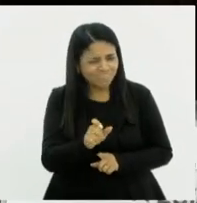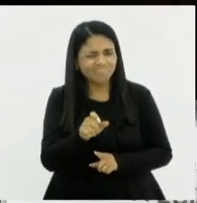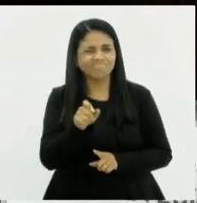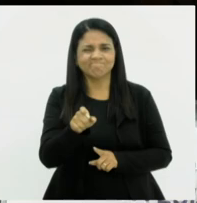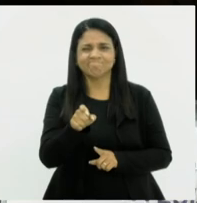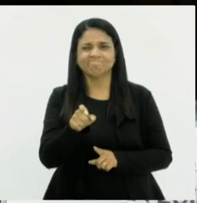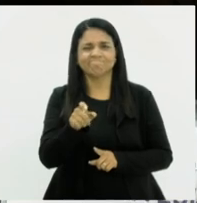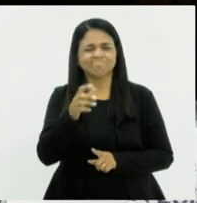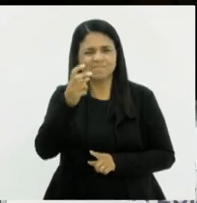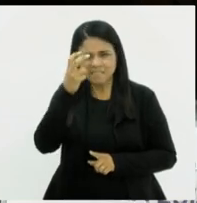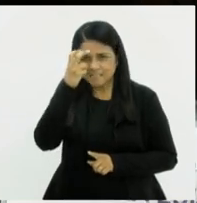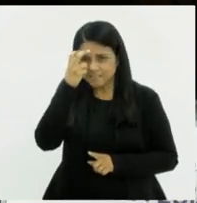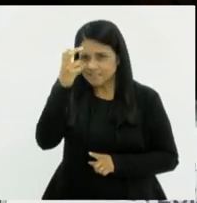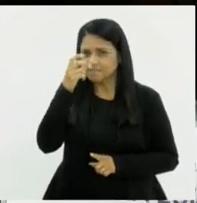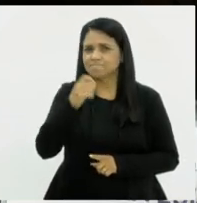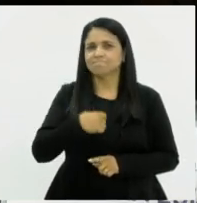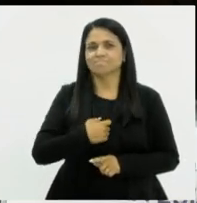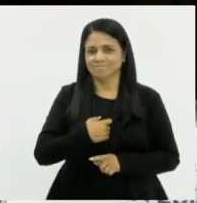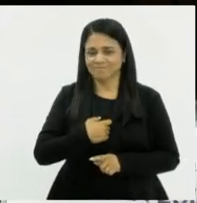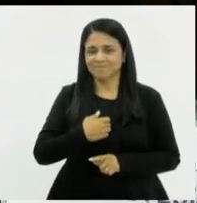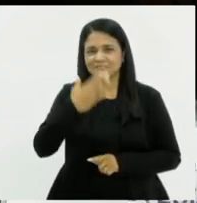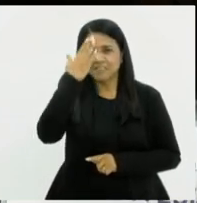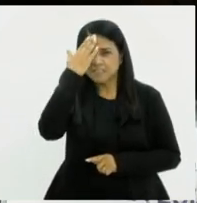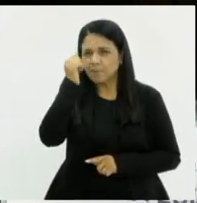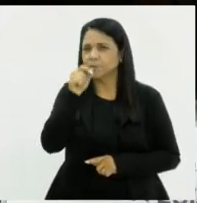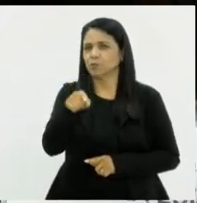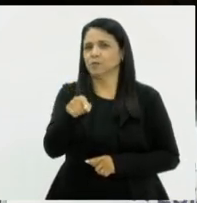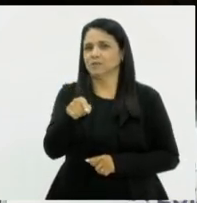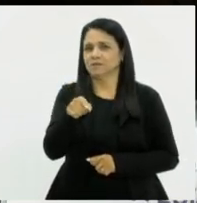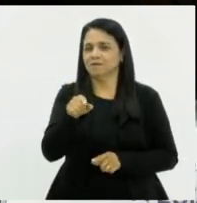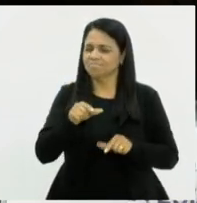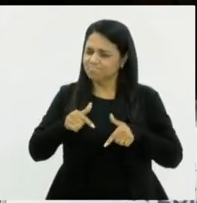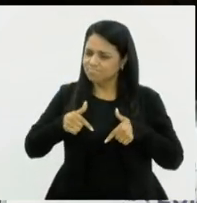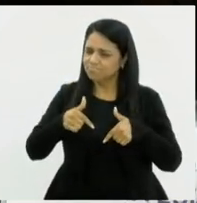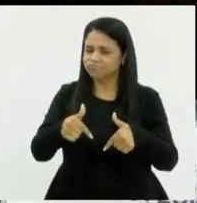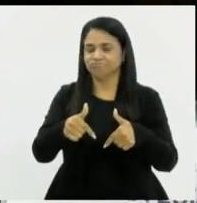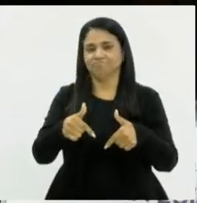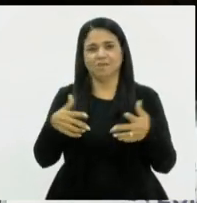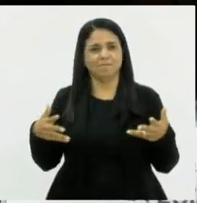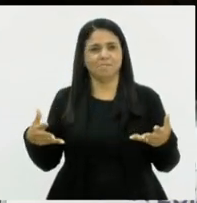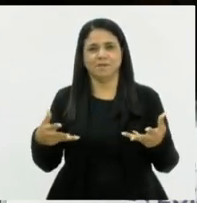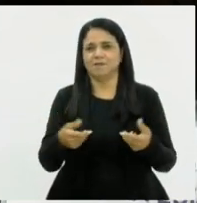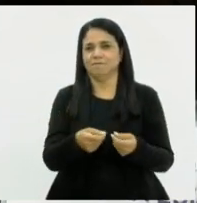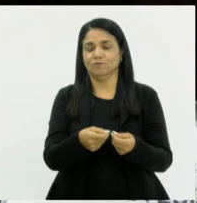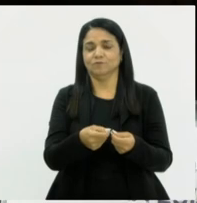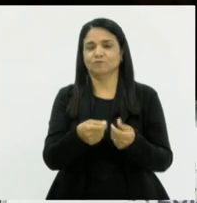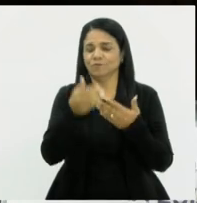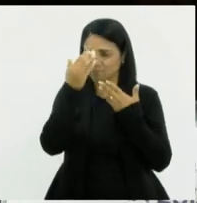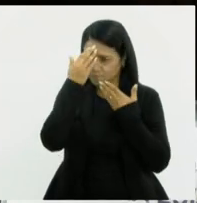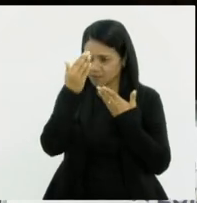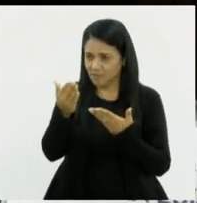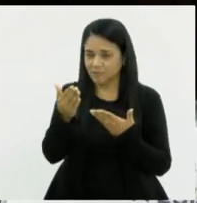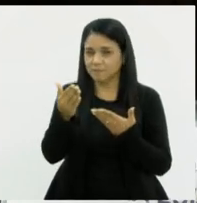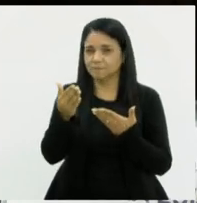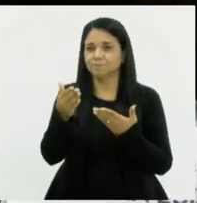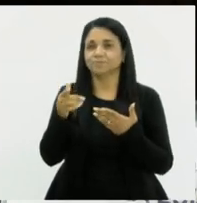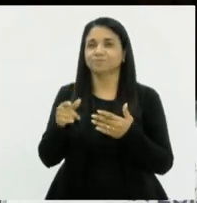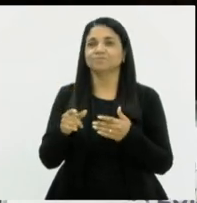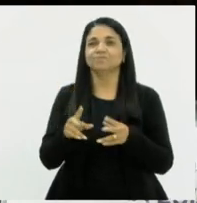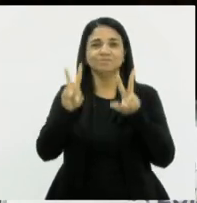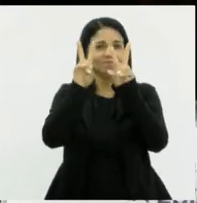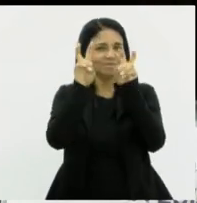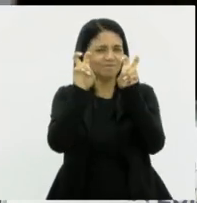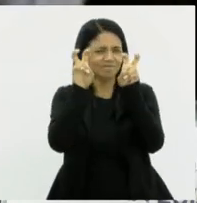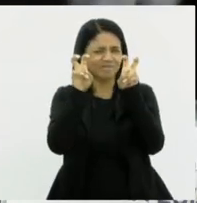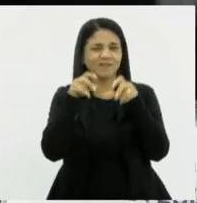muita grandeza. Parabéns, obrigado por tudo. E nosso, pegar um parêntese aqui, falar de